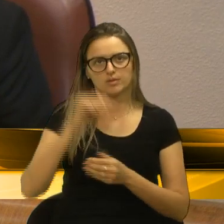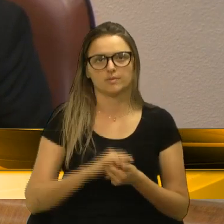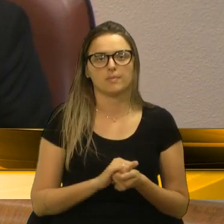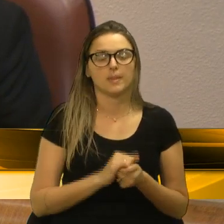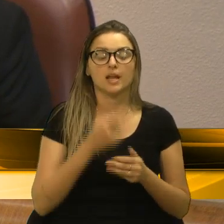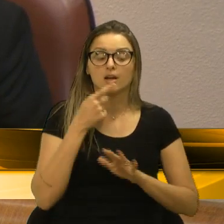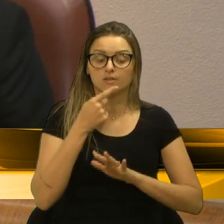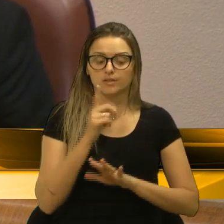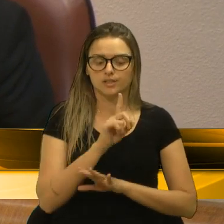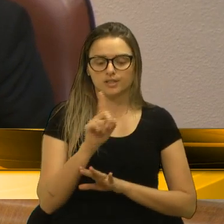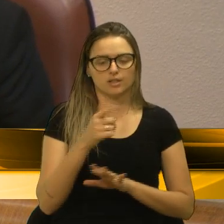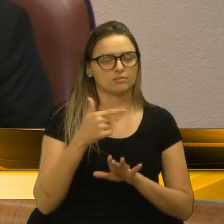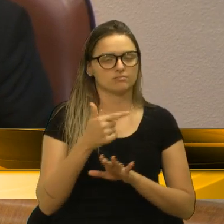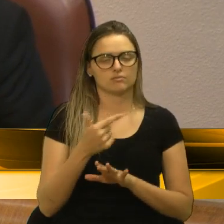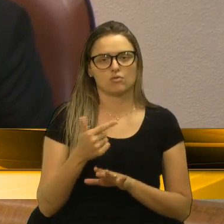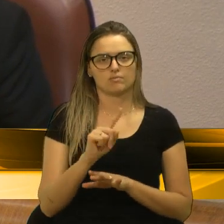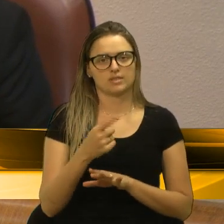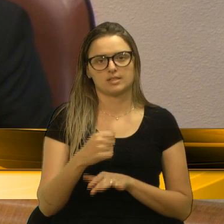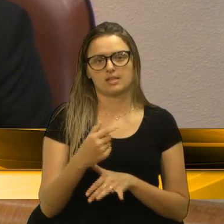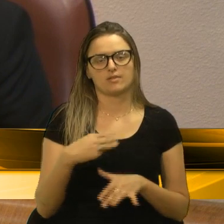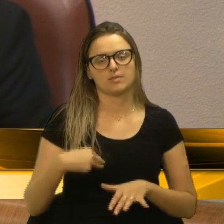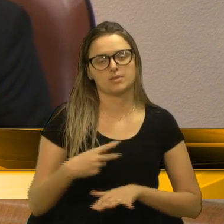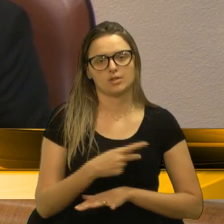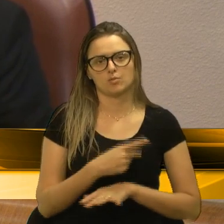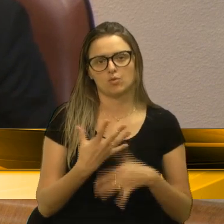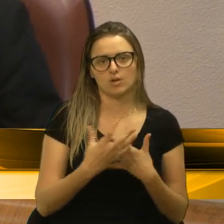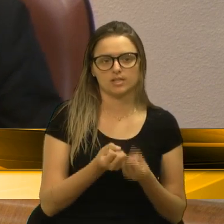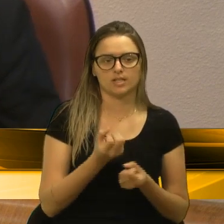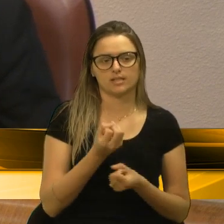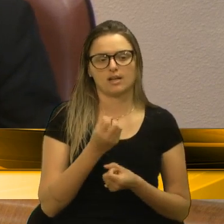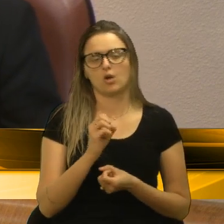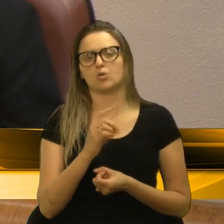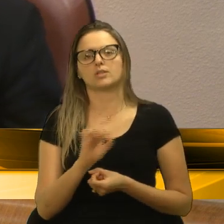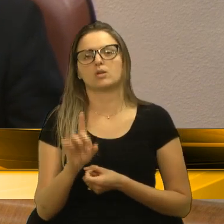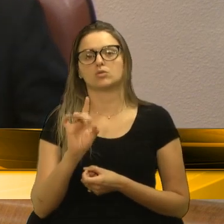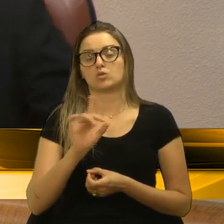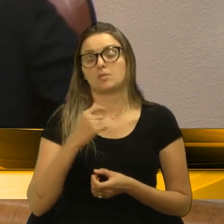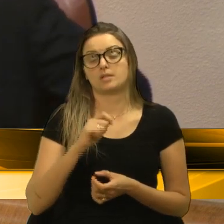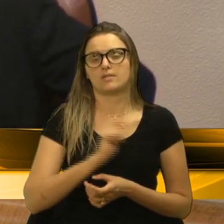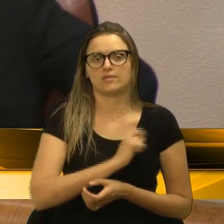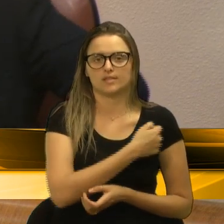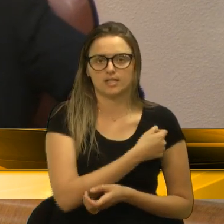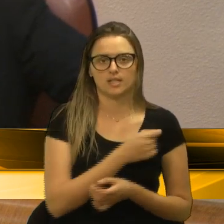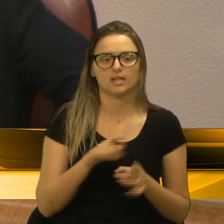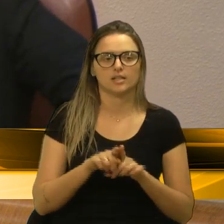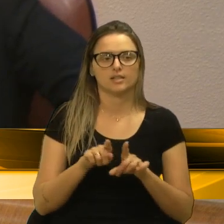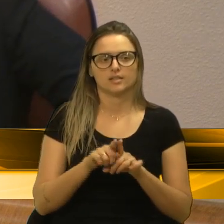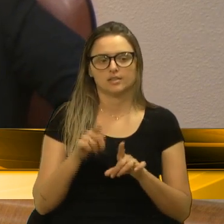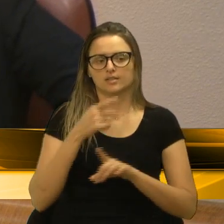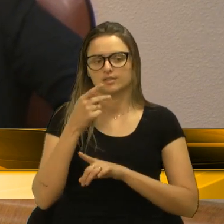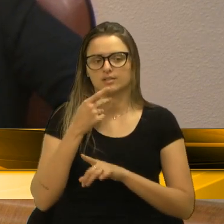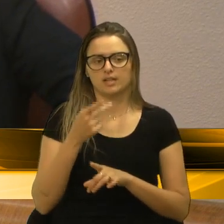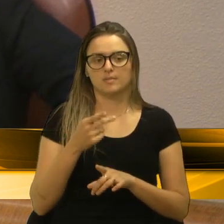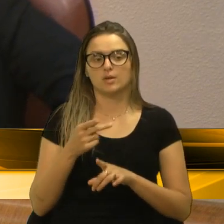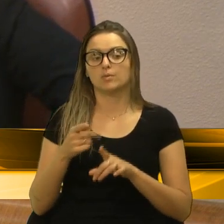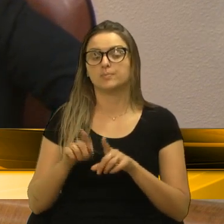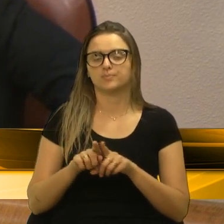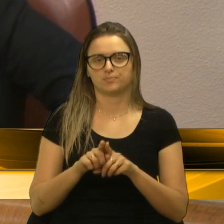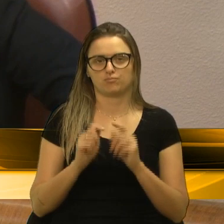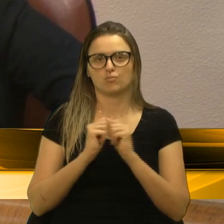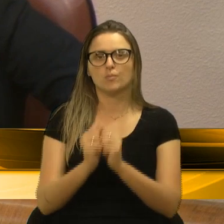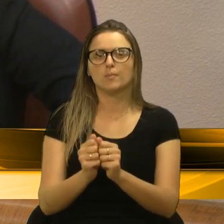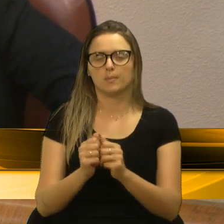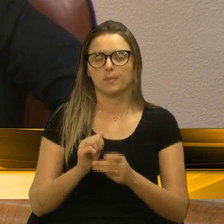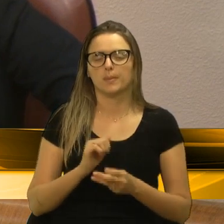cabia ao Ministério Público acatar ou não o decreto e sim fiscalizar. Relatou que não entende que o decreto seja inconstitucional e que existem